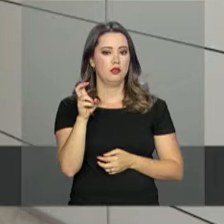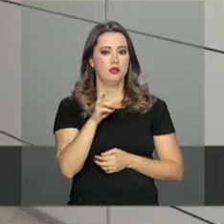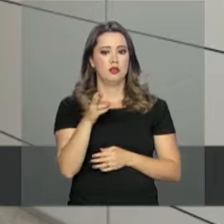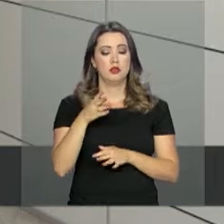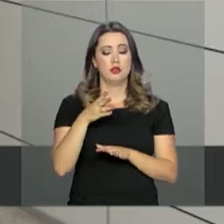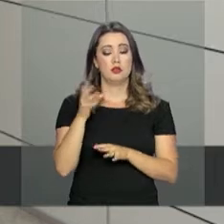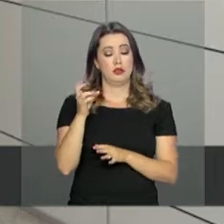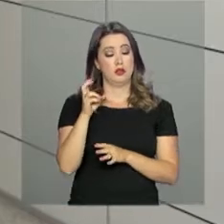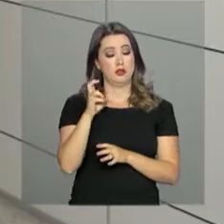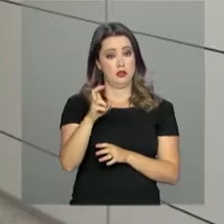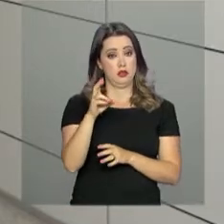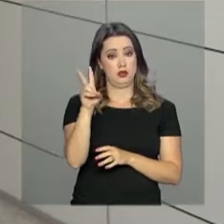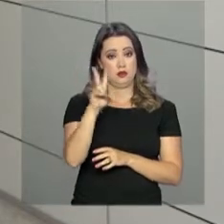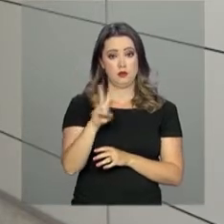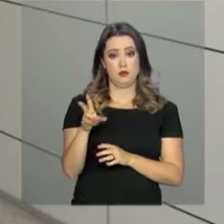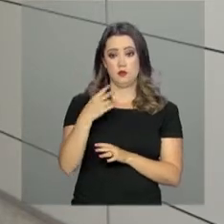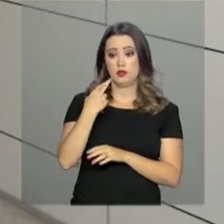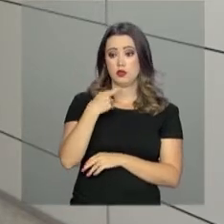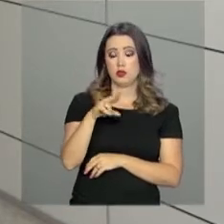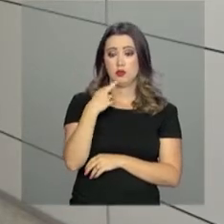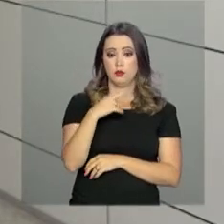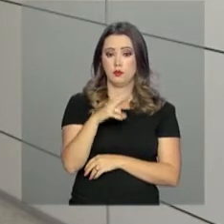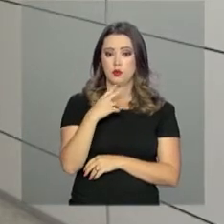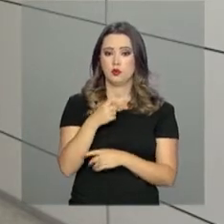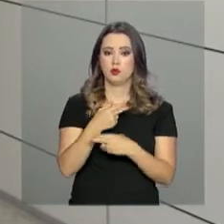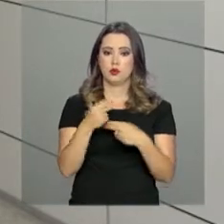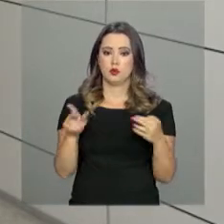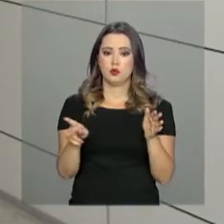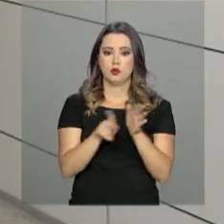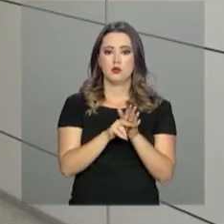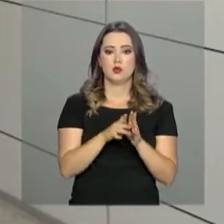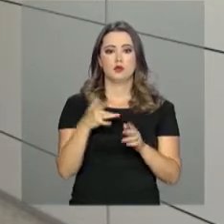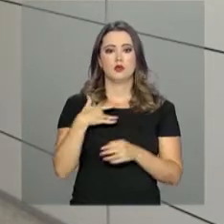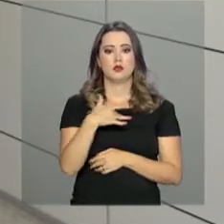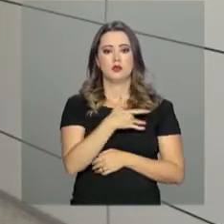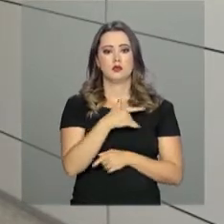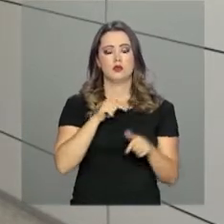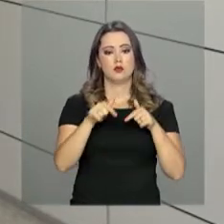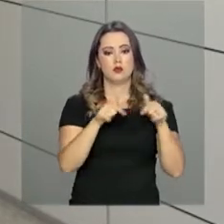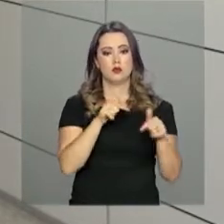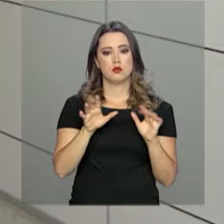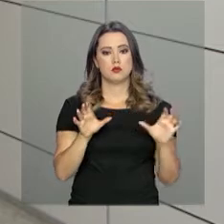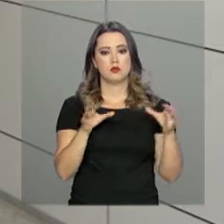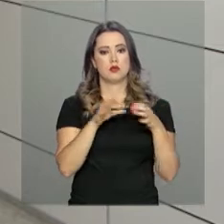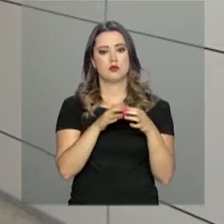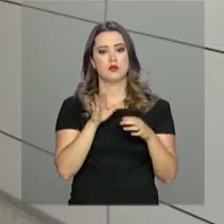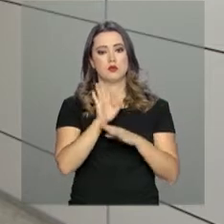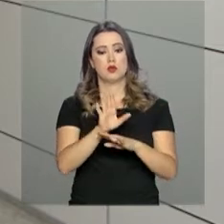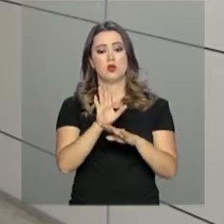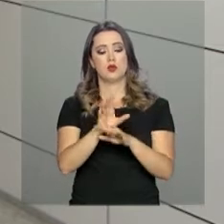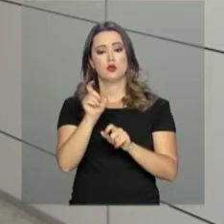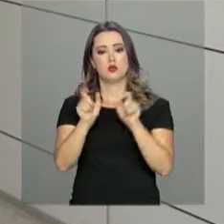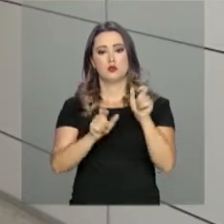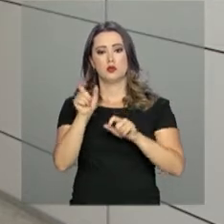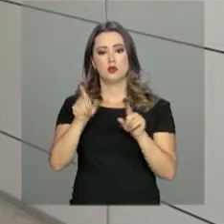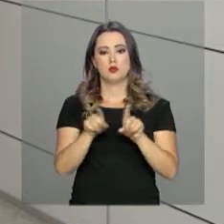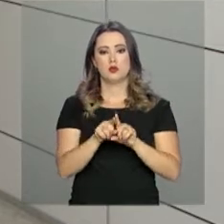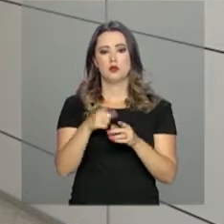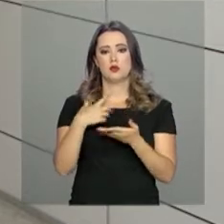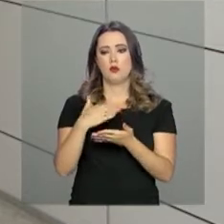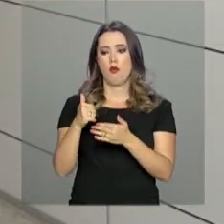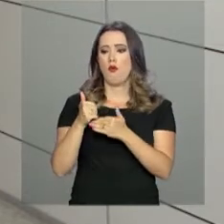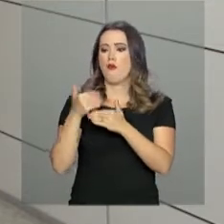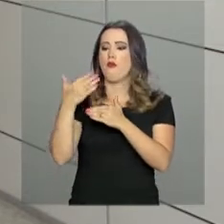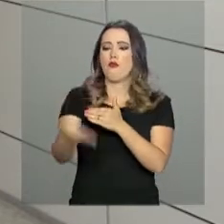denúncias e em serviços de interesse para a saúde que são atividades que englobam serviço de assistência ao cidadão fora do